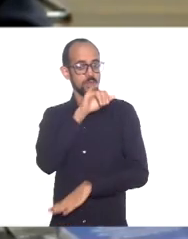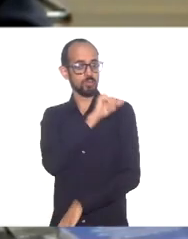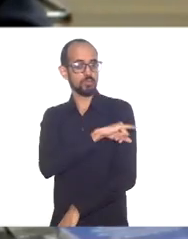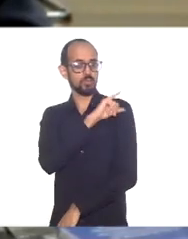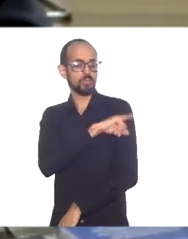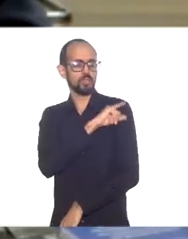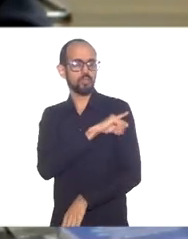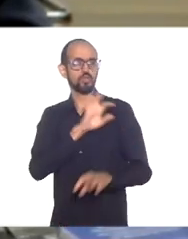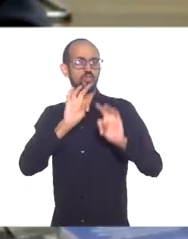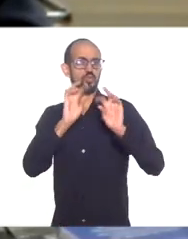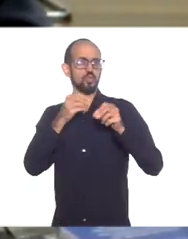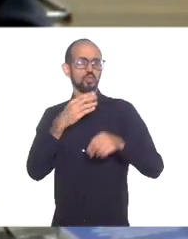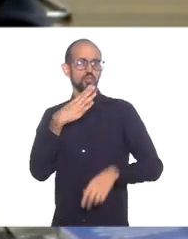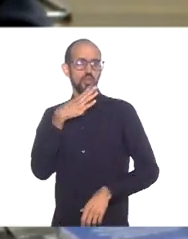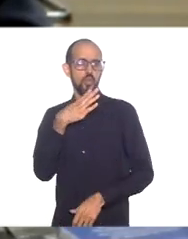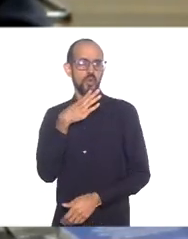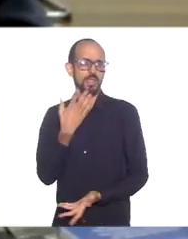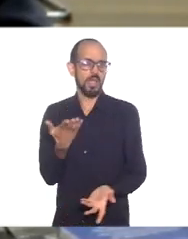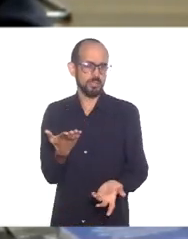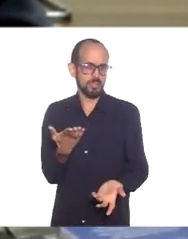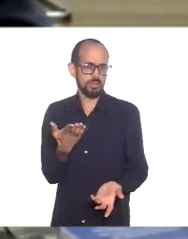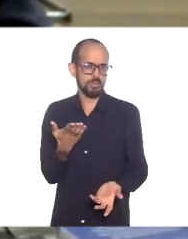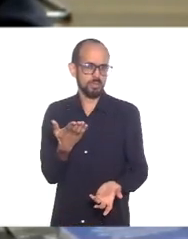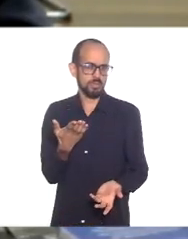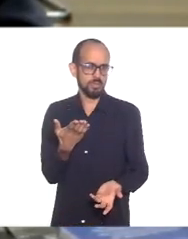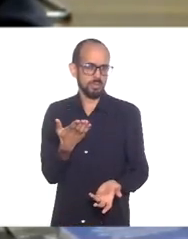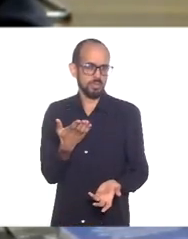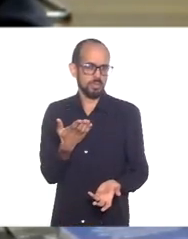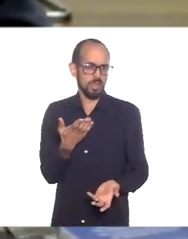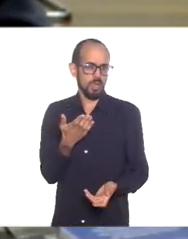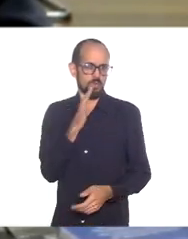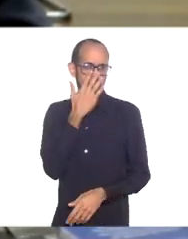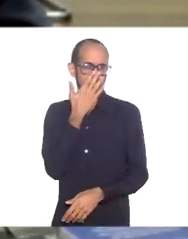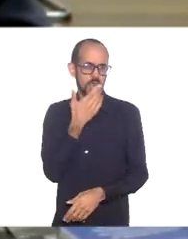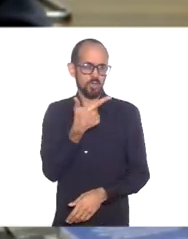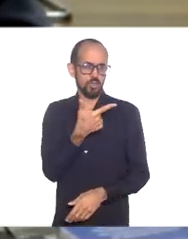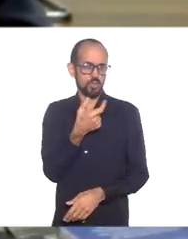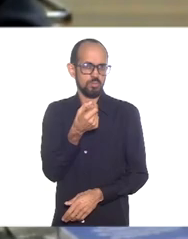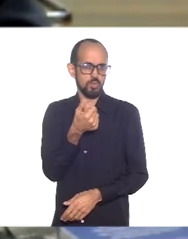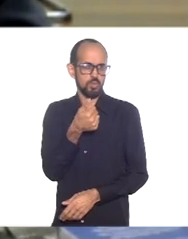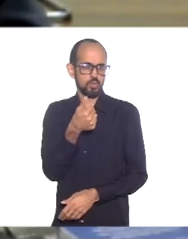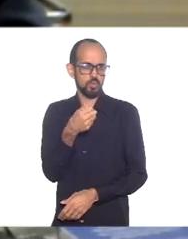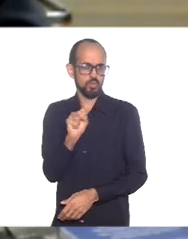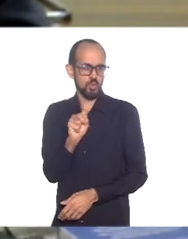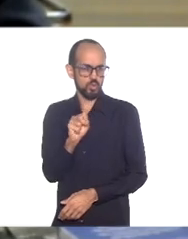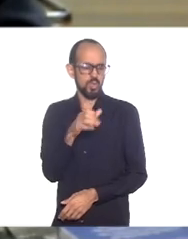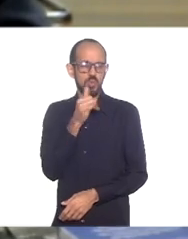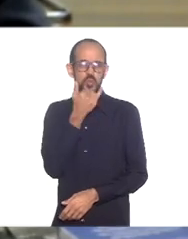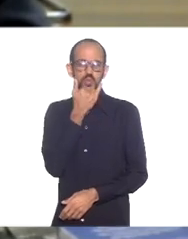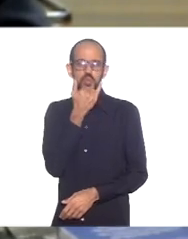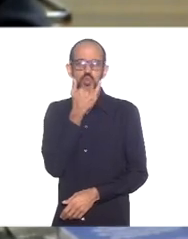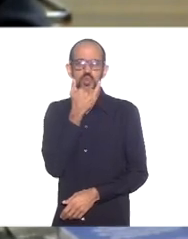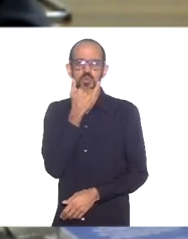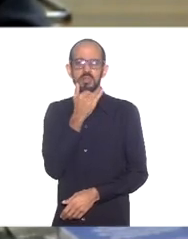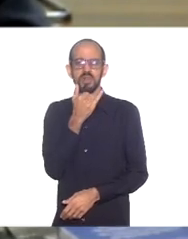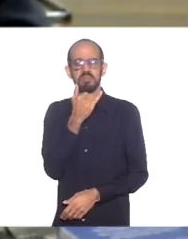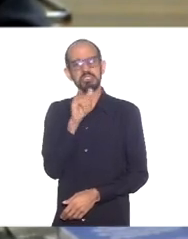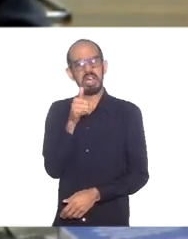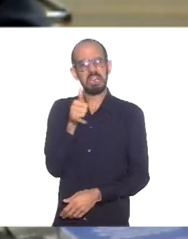que se conhece. E, salvo engano, fevereiro de 18. Perdão, janeiro, fevereiro de